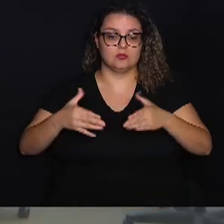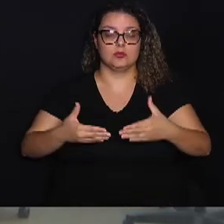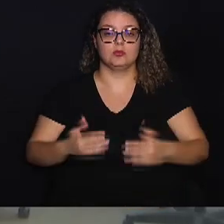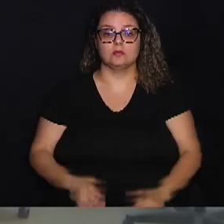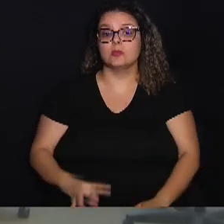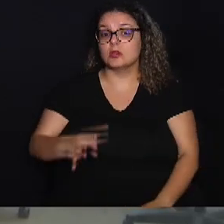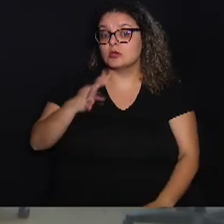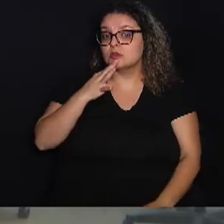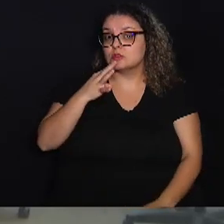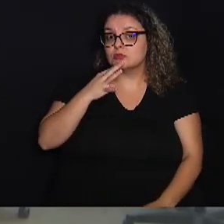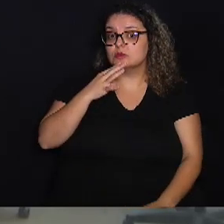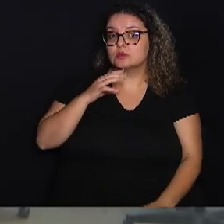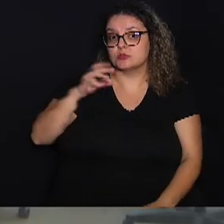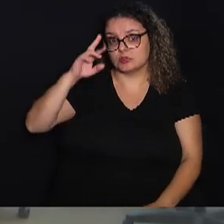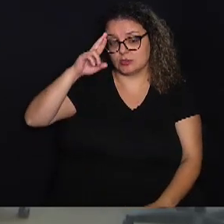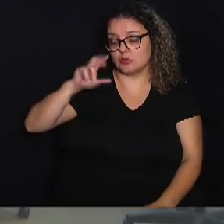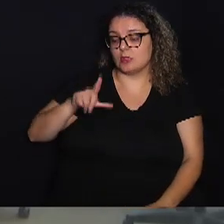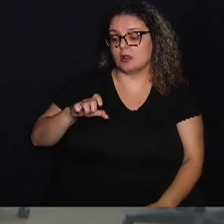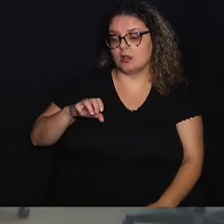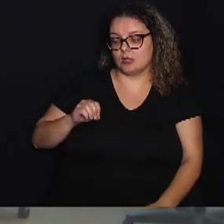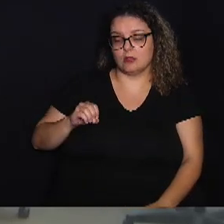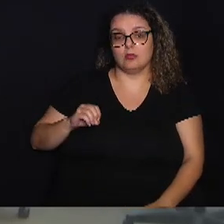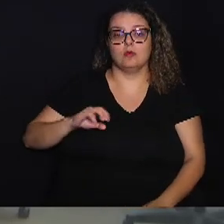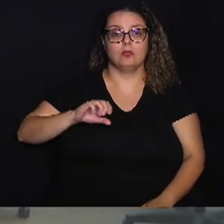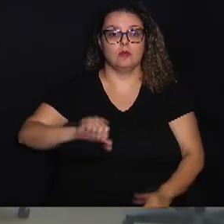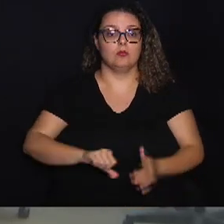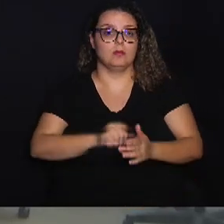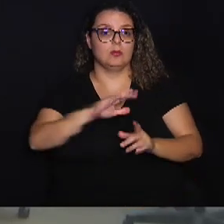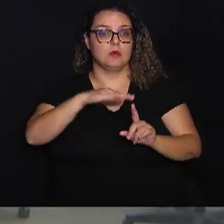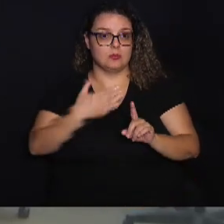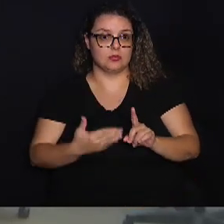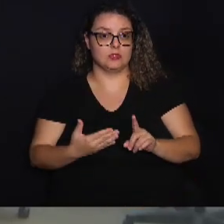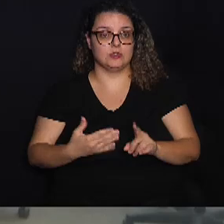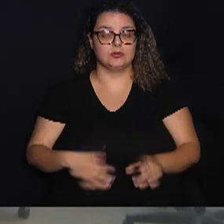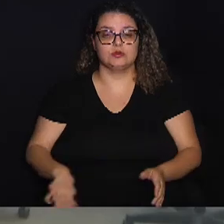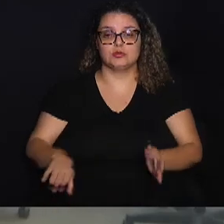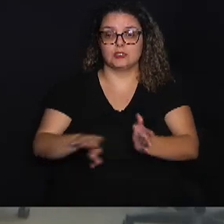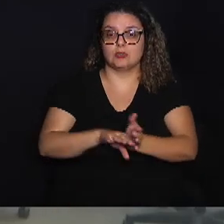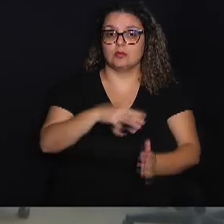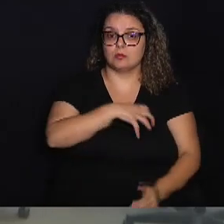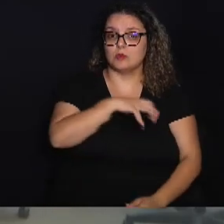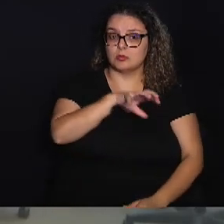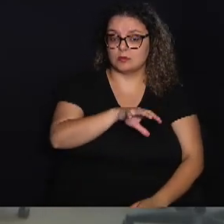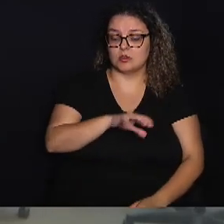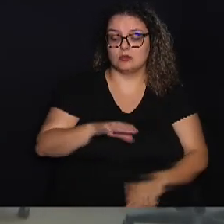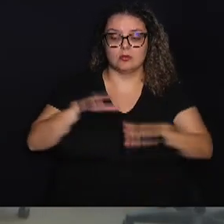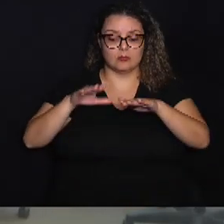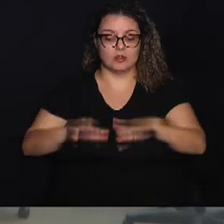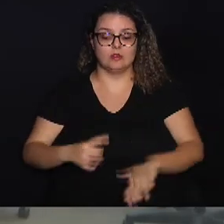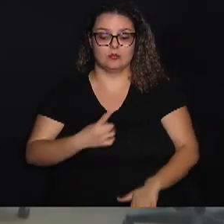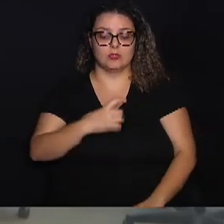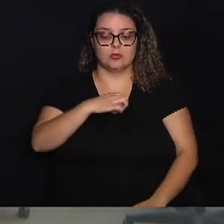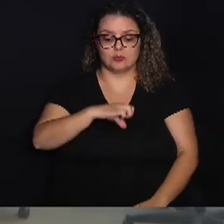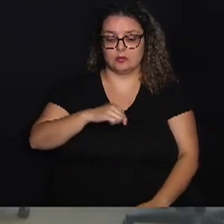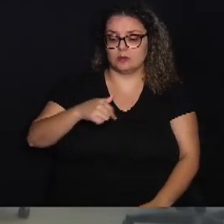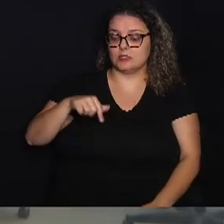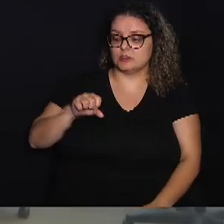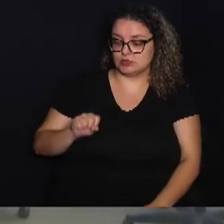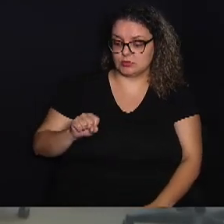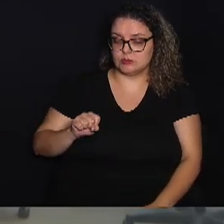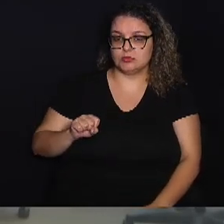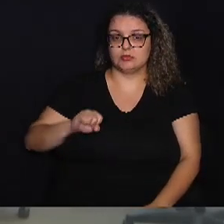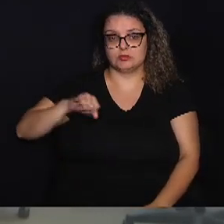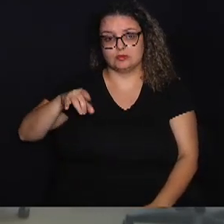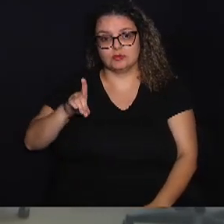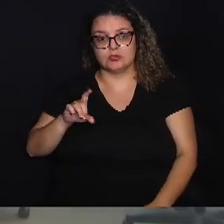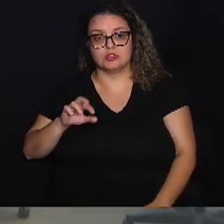conhecido como seu Léo o primeiro homenageado veio da Bahia e se estabeleceu em 1978 no Jardim